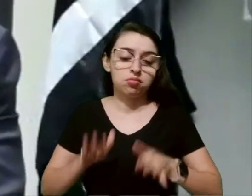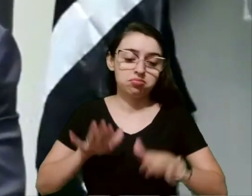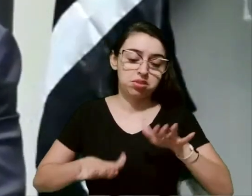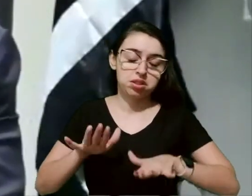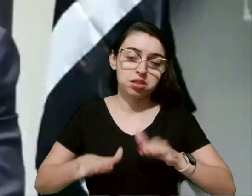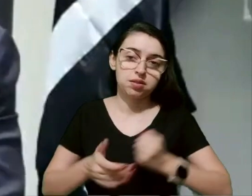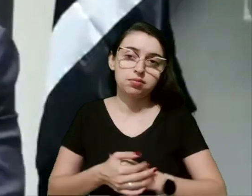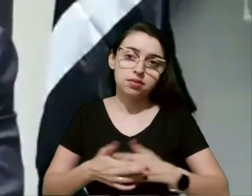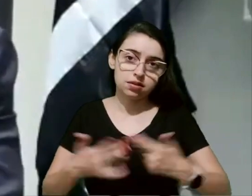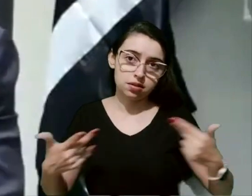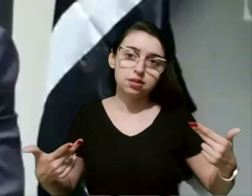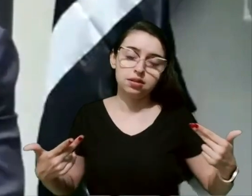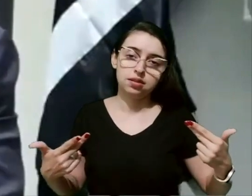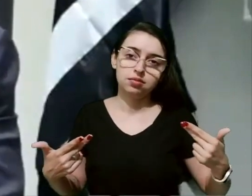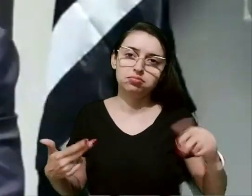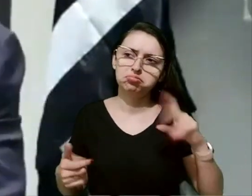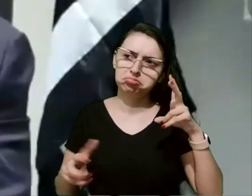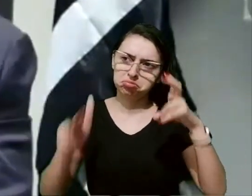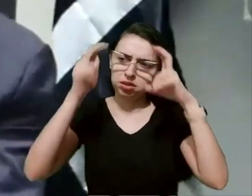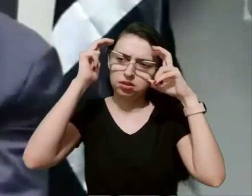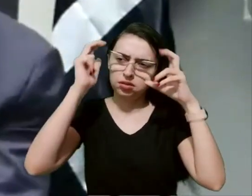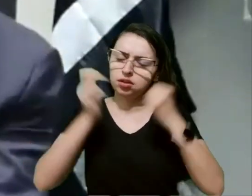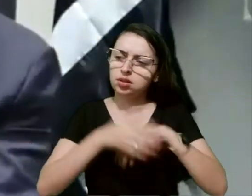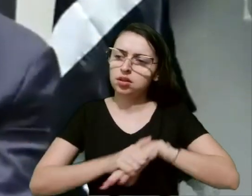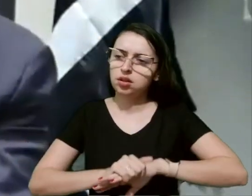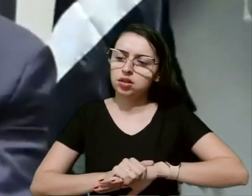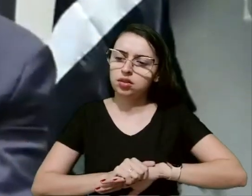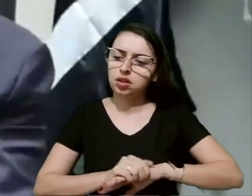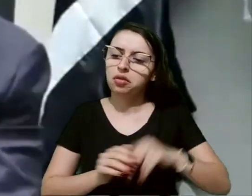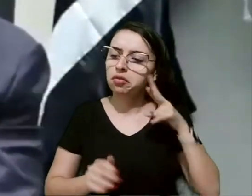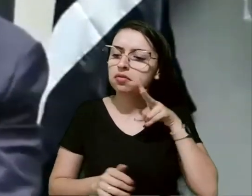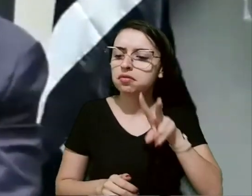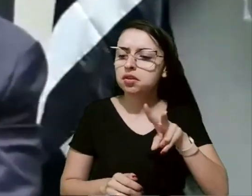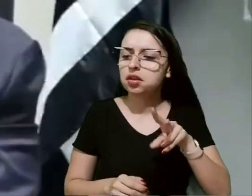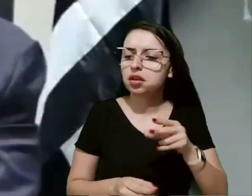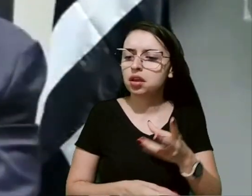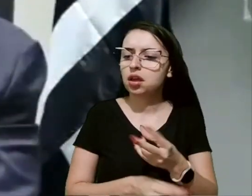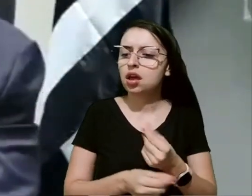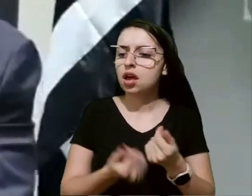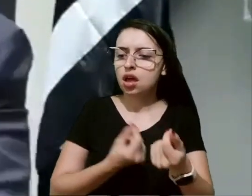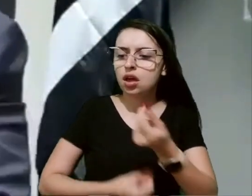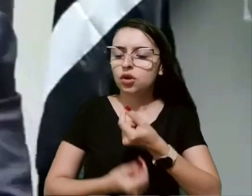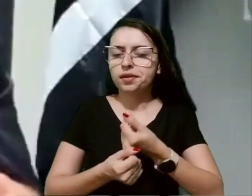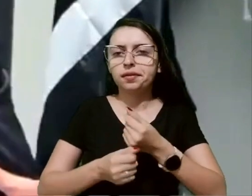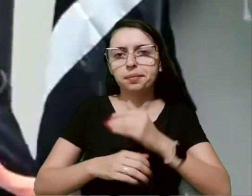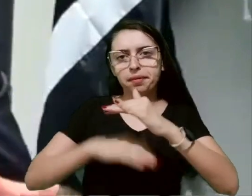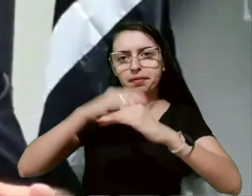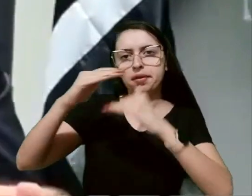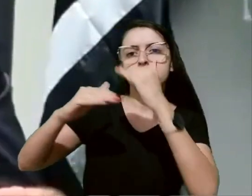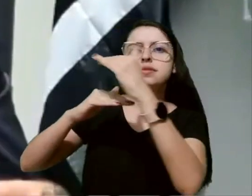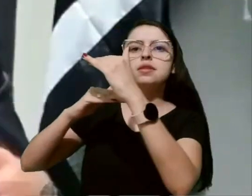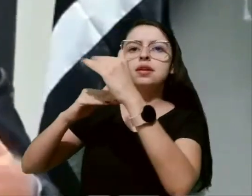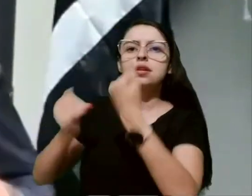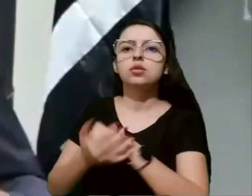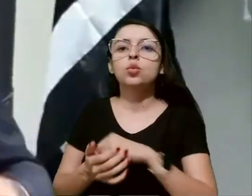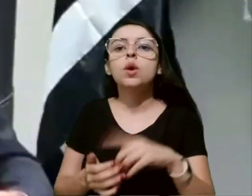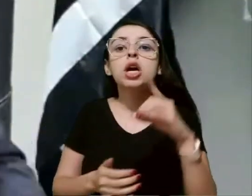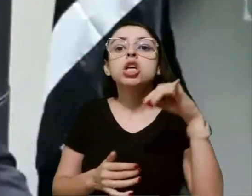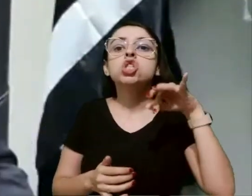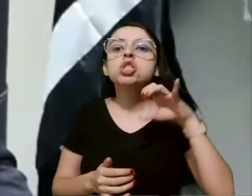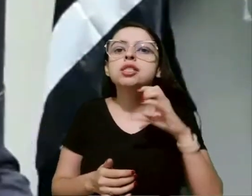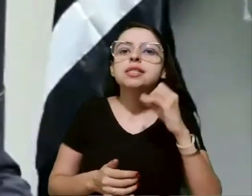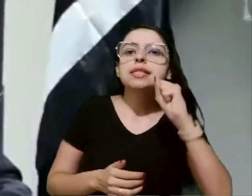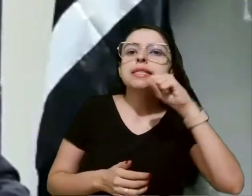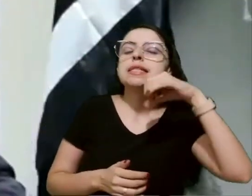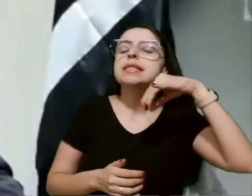né, e foi curioso isso, né, eu via a economia muito avançada nisso, a economia era uma disciplina do curso